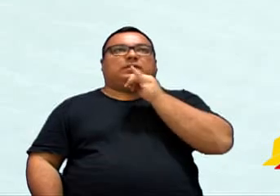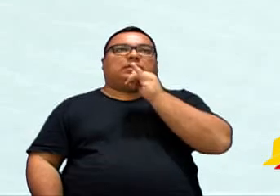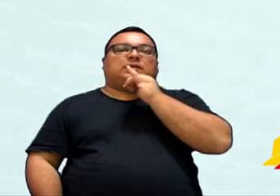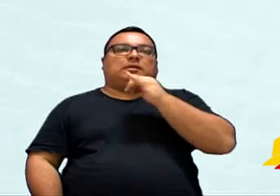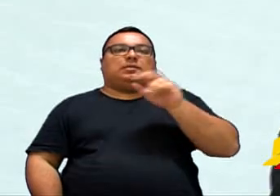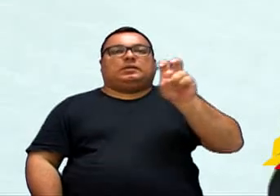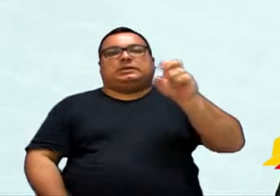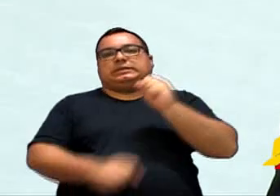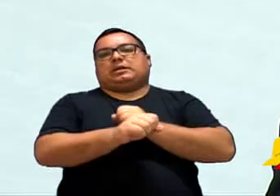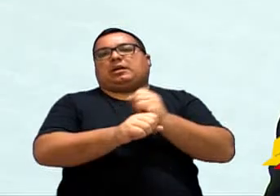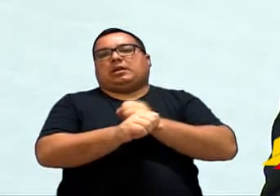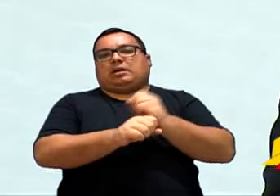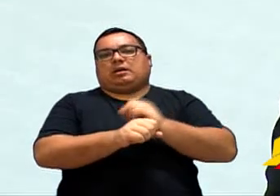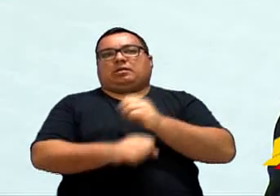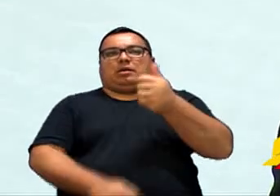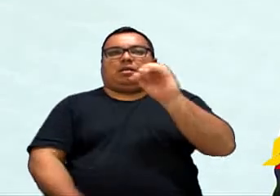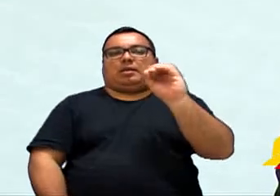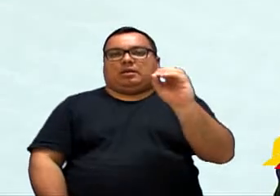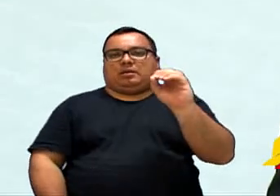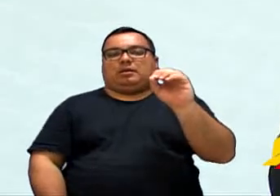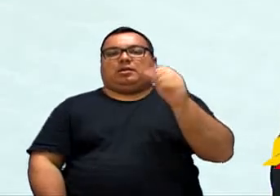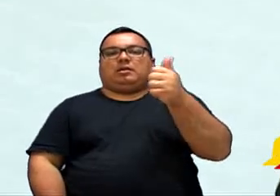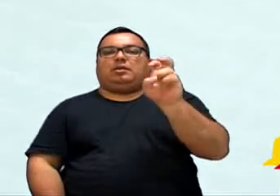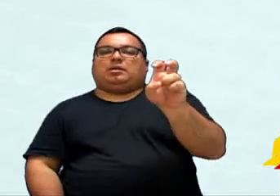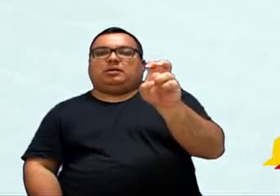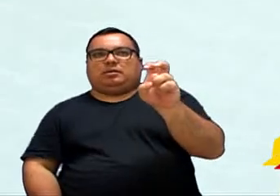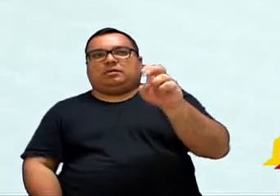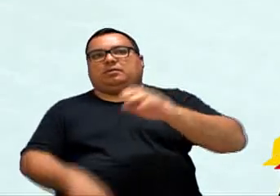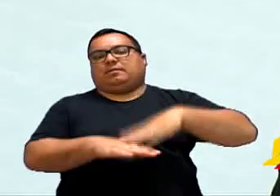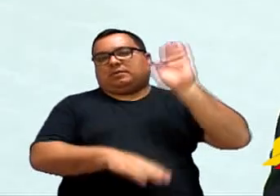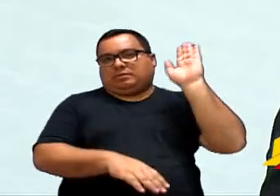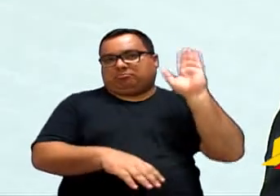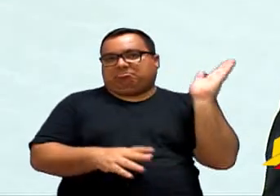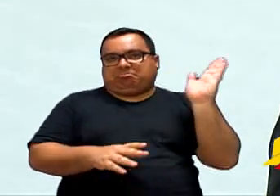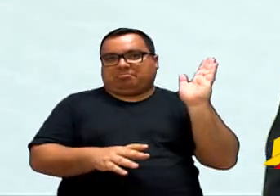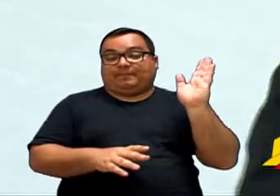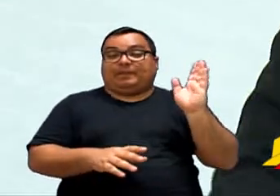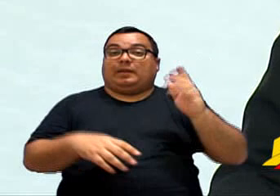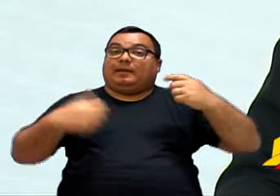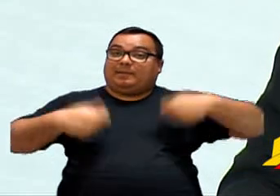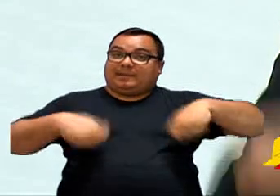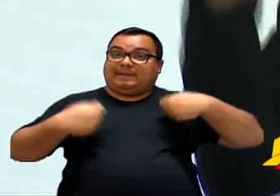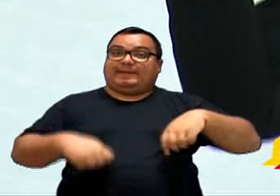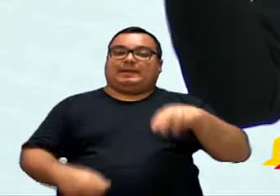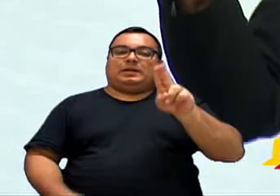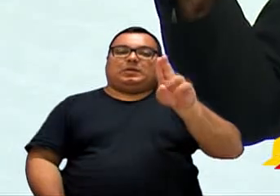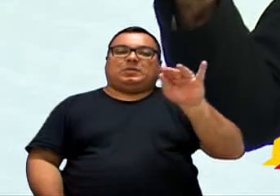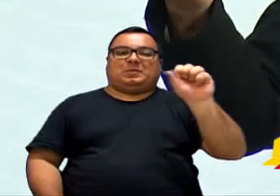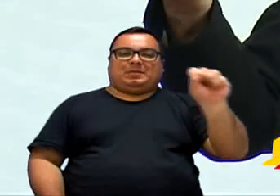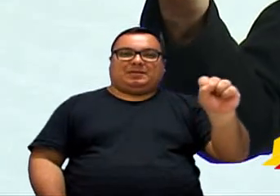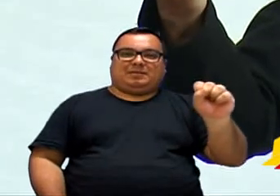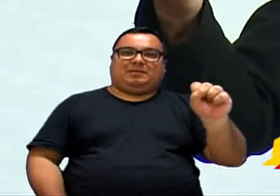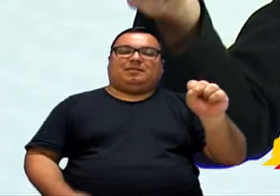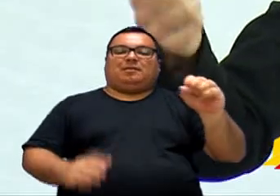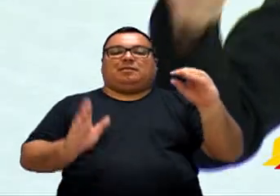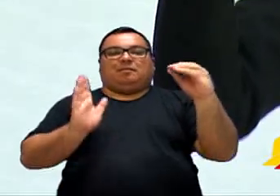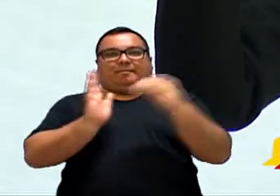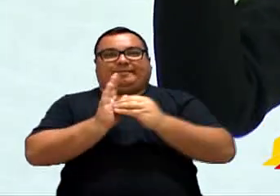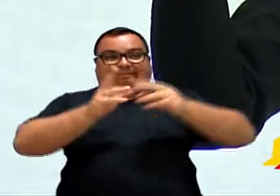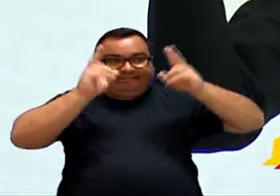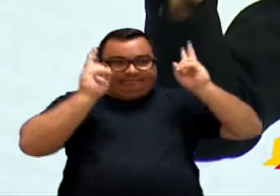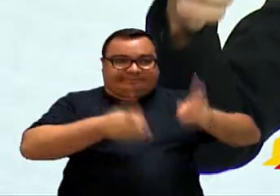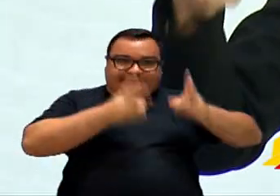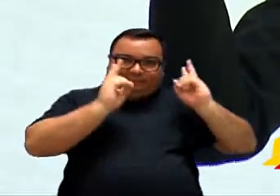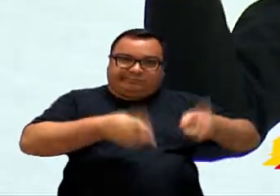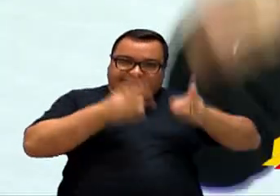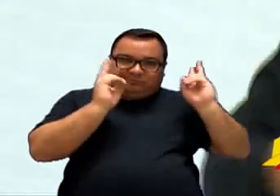15 anos. A intenção de ter um servidor na UBS fixo, é essa, né? Que haja uma continuidade, que o médico ginecologista conheça